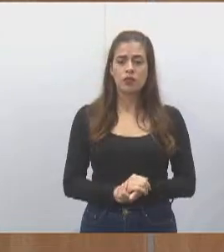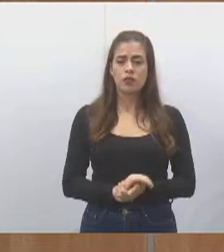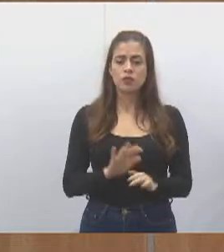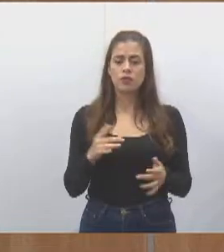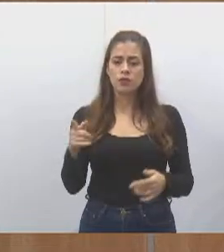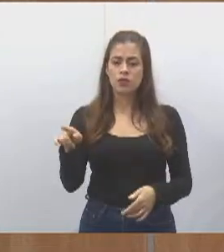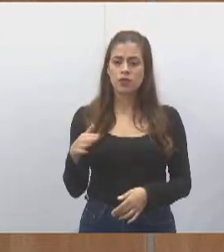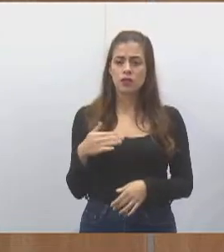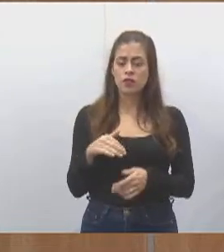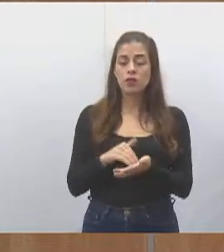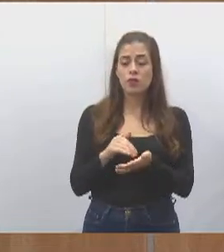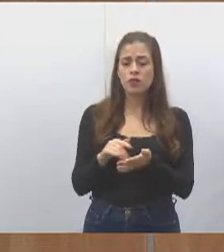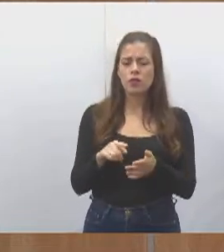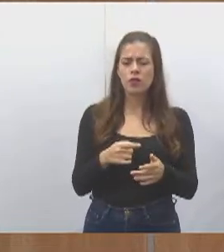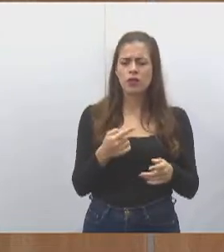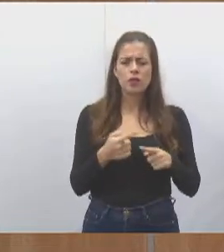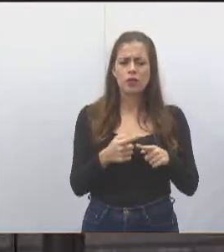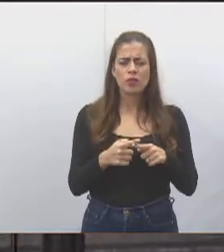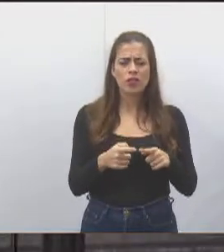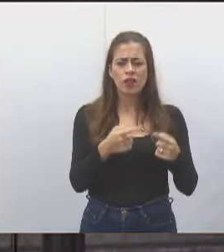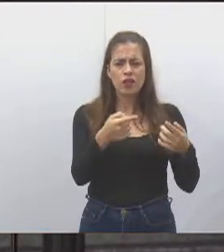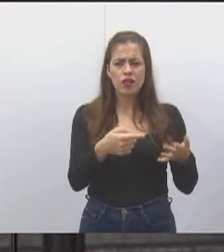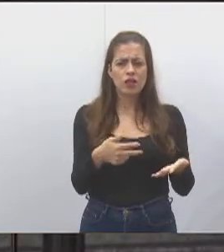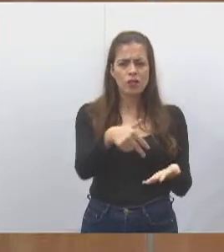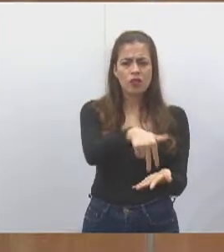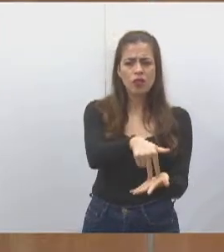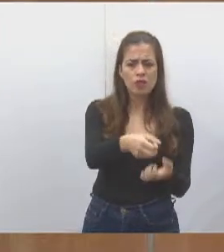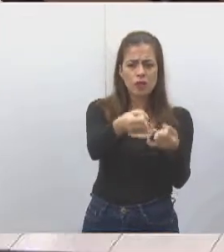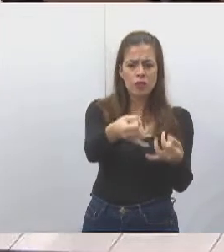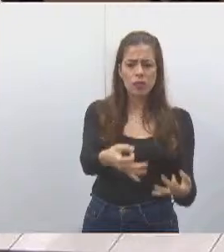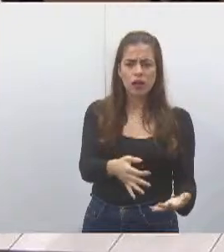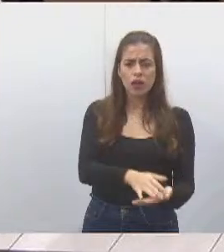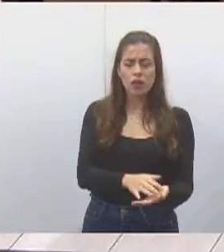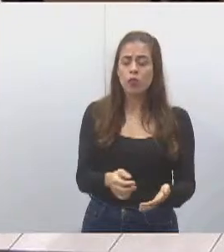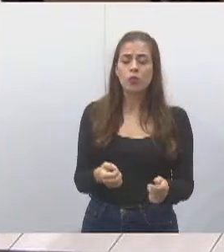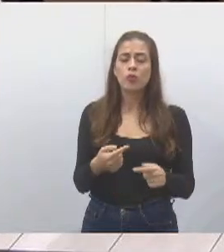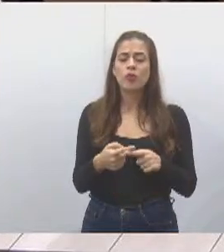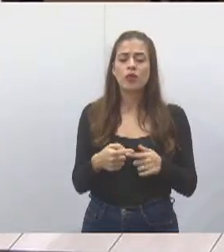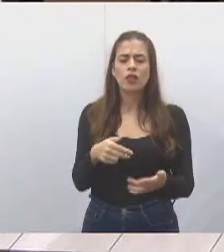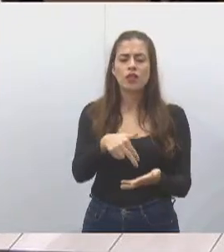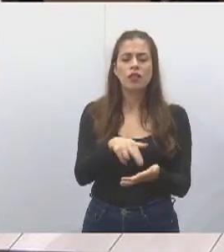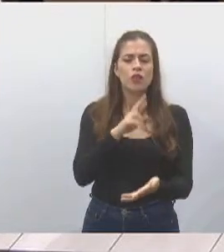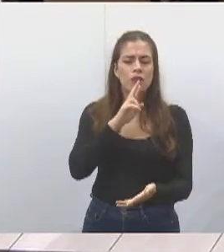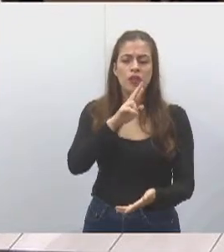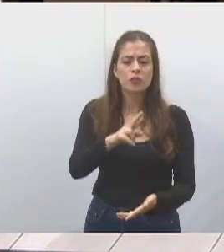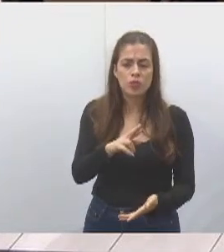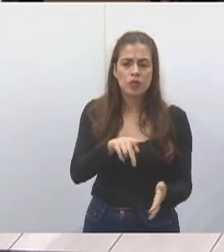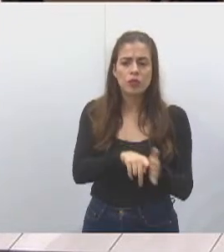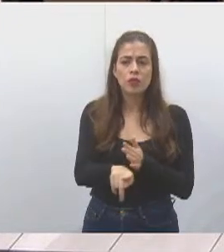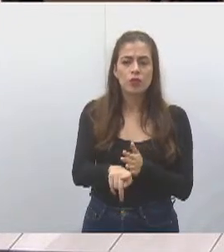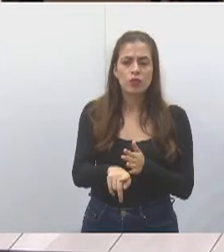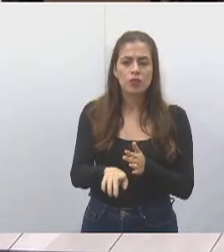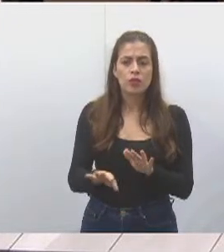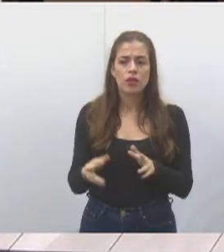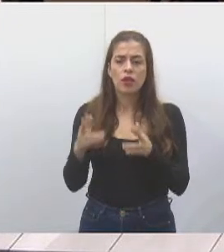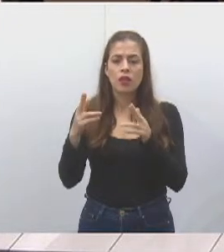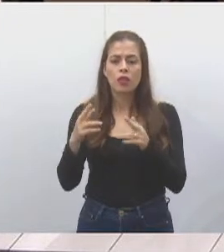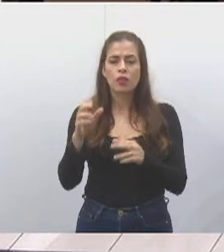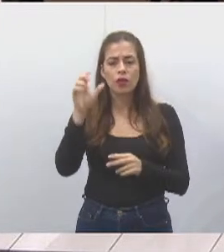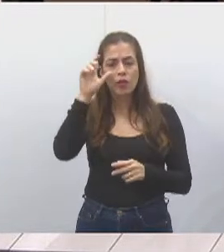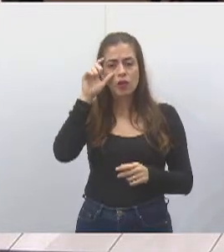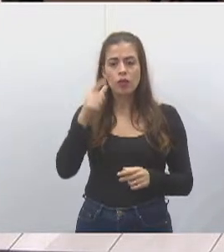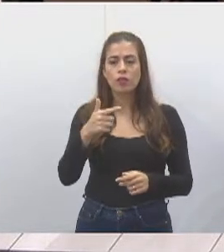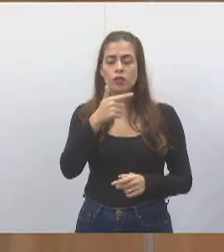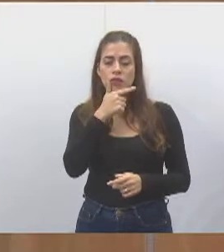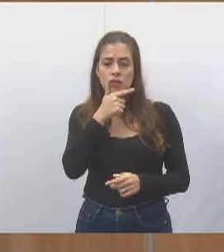secretário, exatamente. Por que ele não está aqui? O Arildo está aqui. Por que ele não está respondendo as perguntas que nem foi o Celso? O